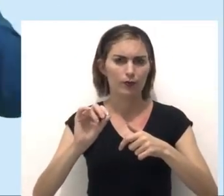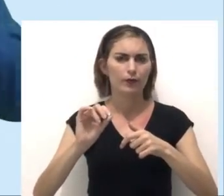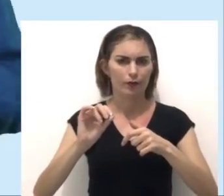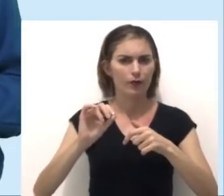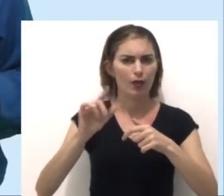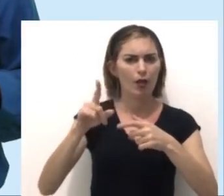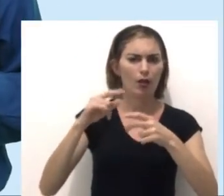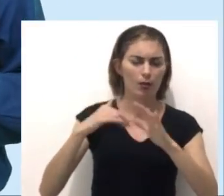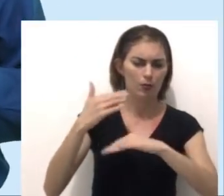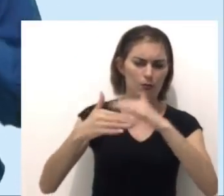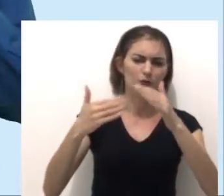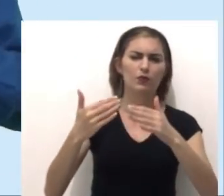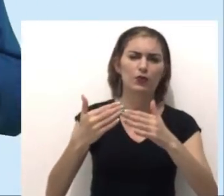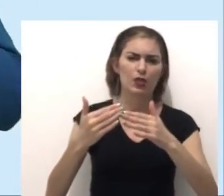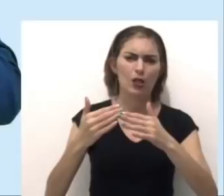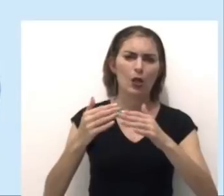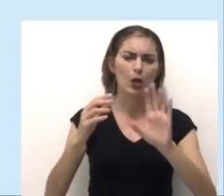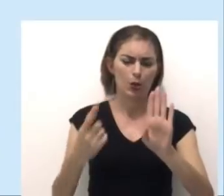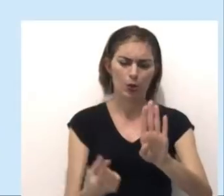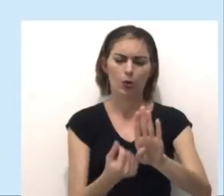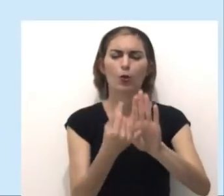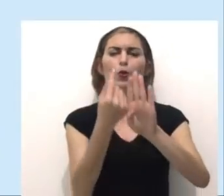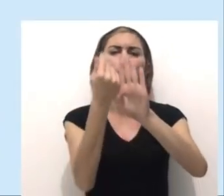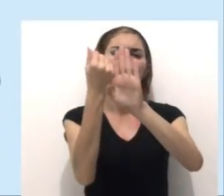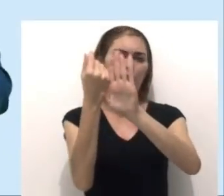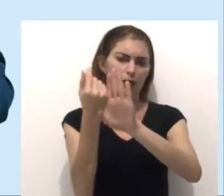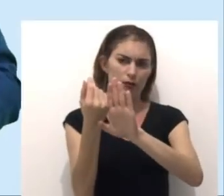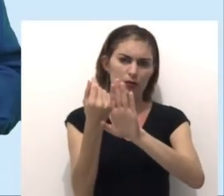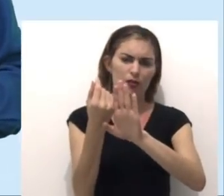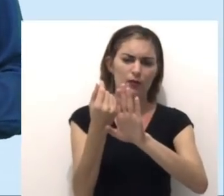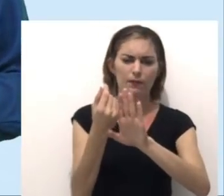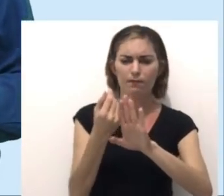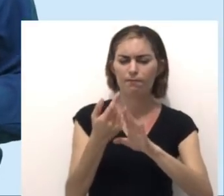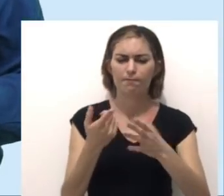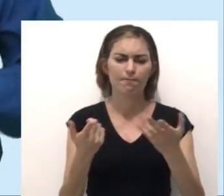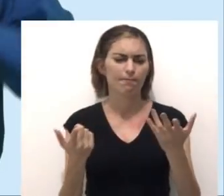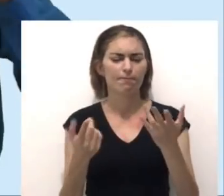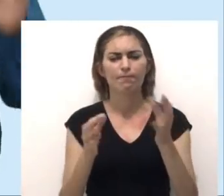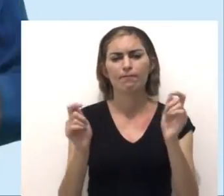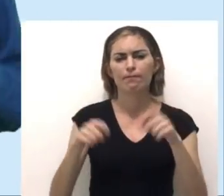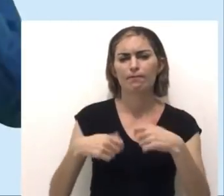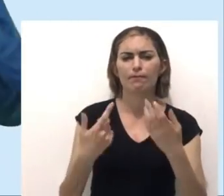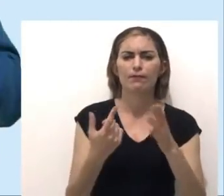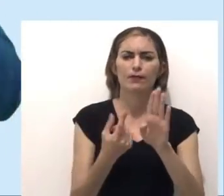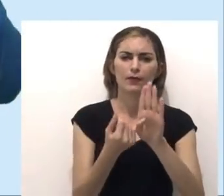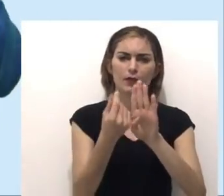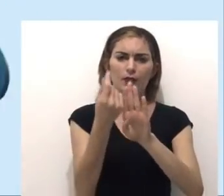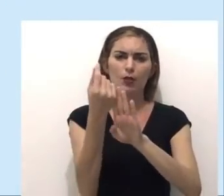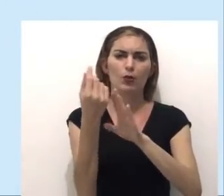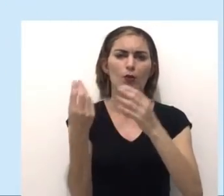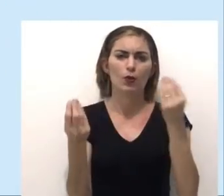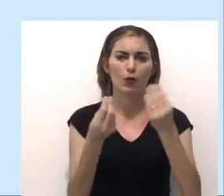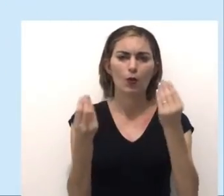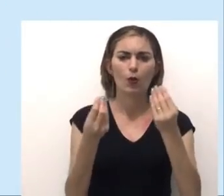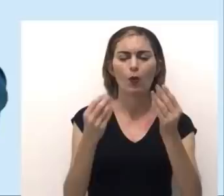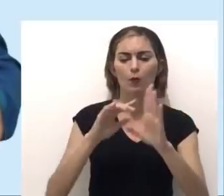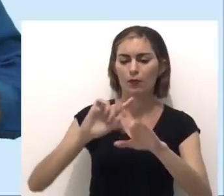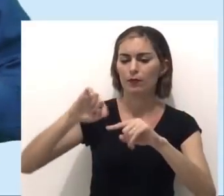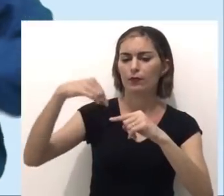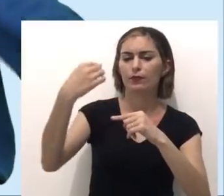Coração de Leão, cresceu em satisfação da nobreza com os custos militares do rei.